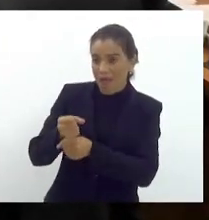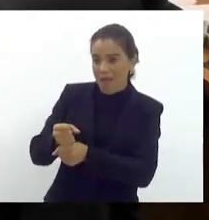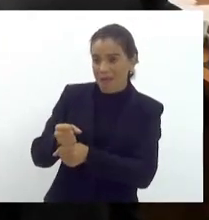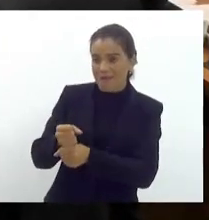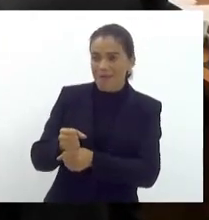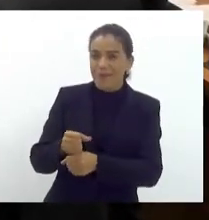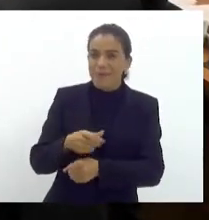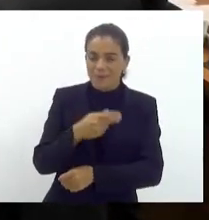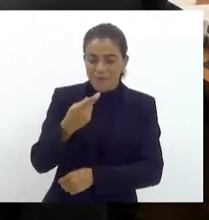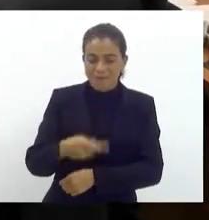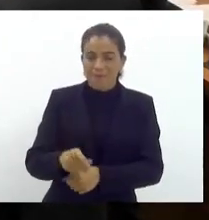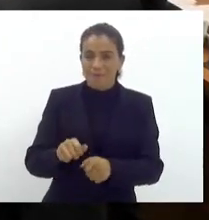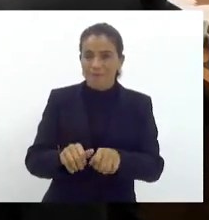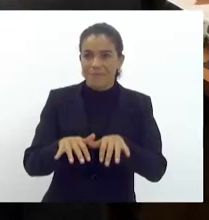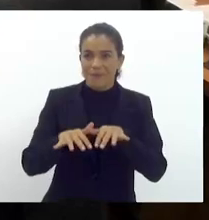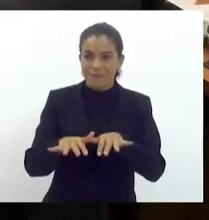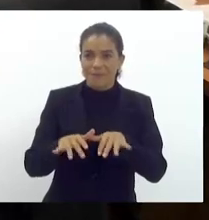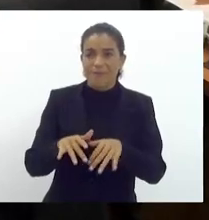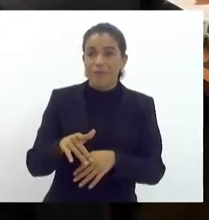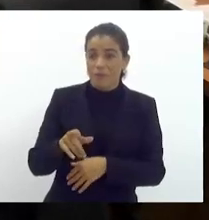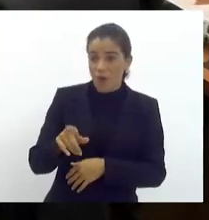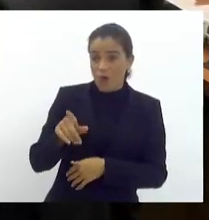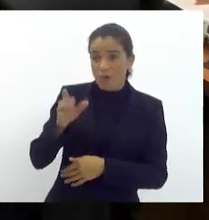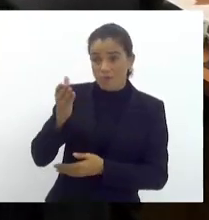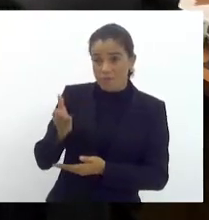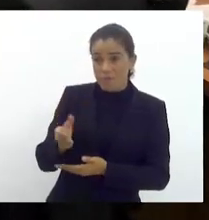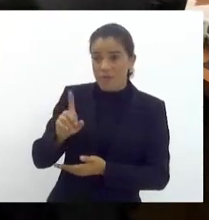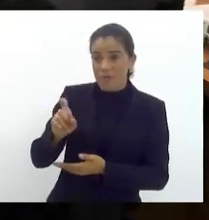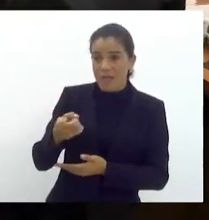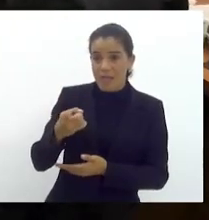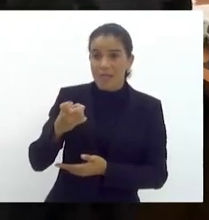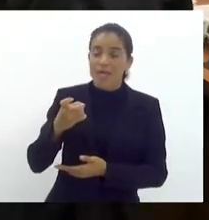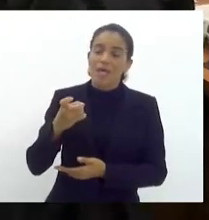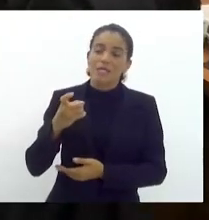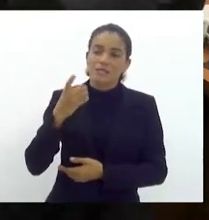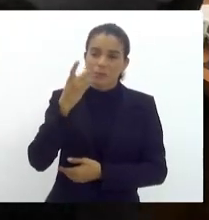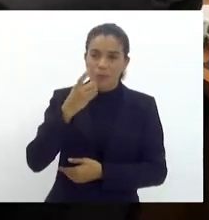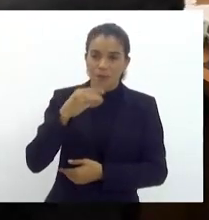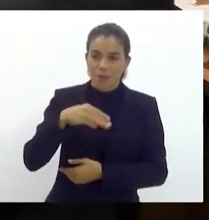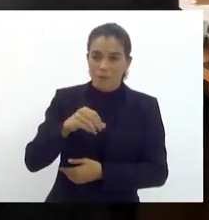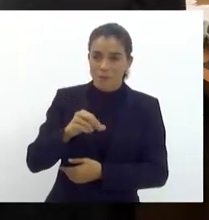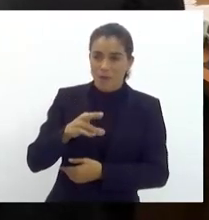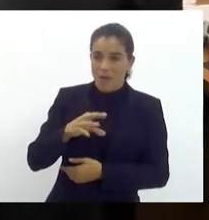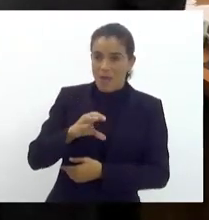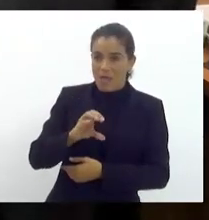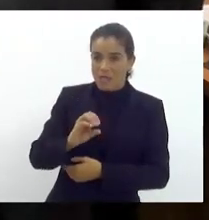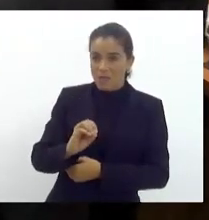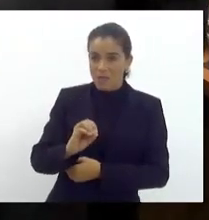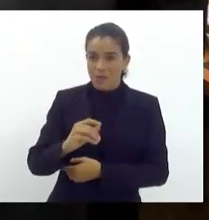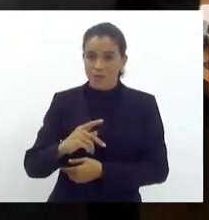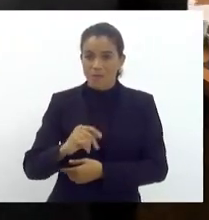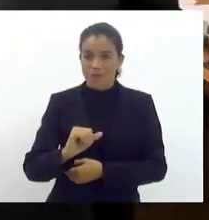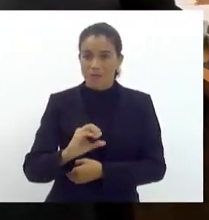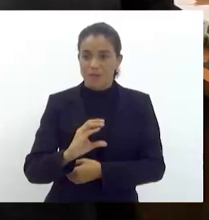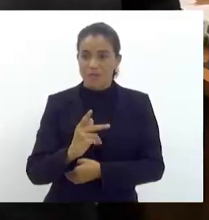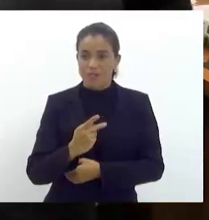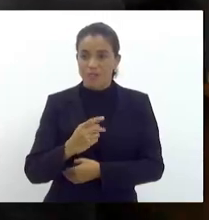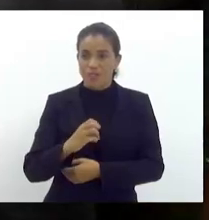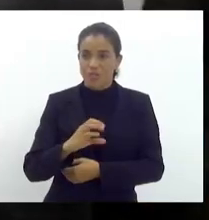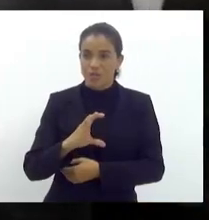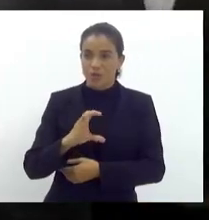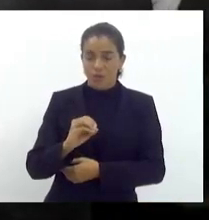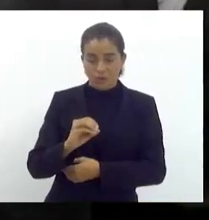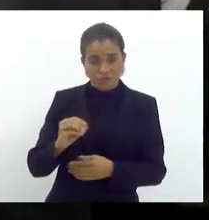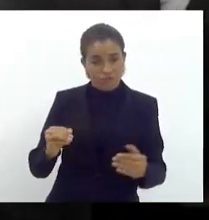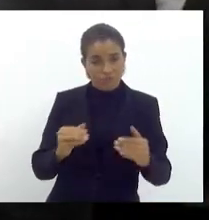Parlamento pois quero lembrar foi o deputado ex-putado Márcio Pacheco presidente da ccj que deu parecer pela